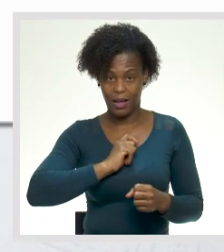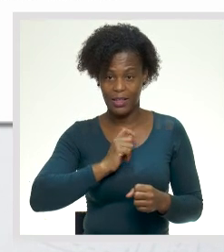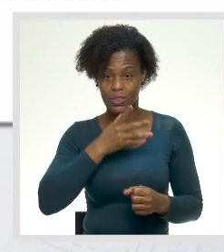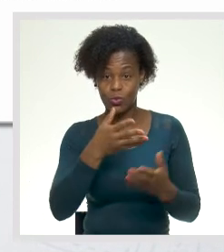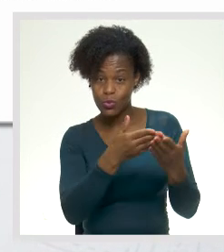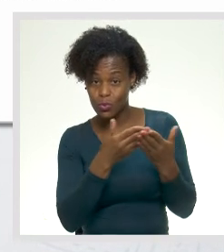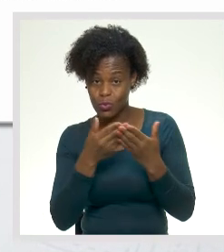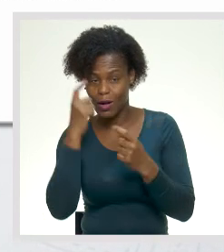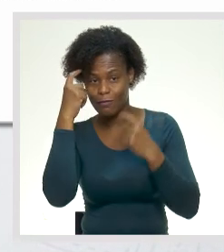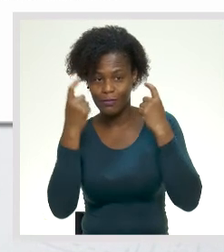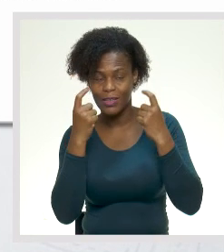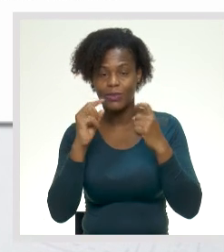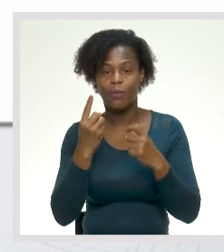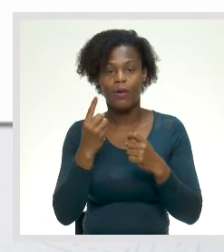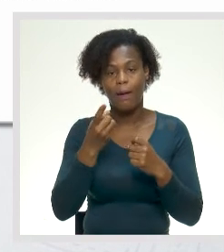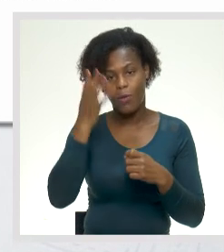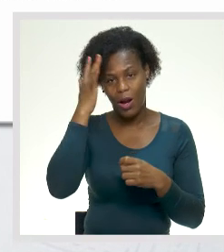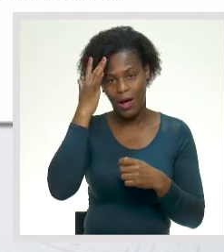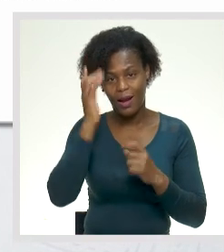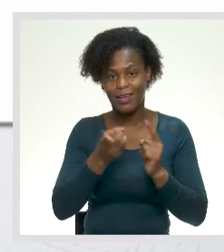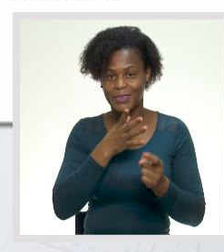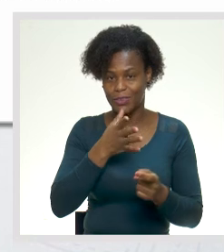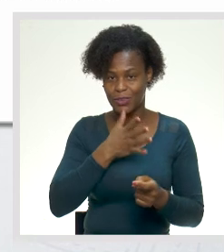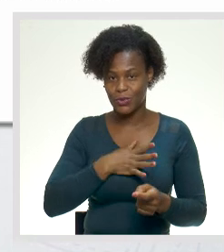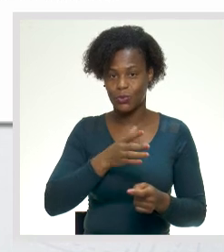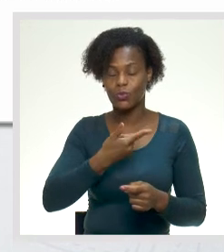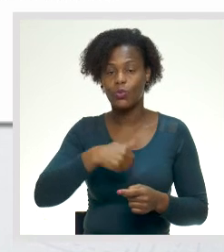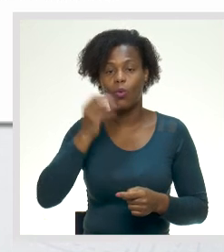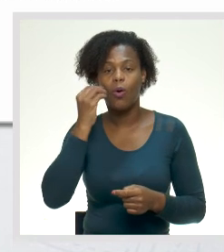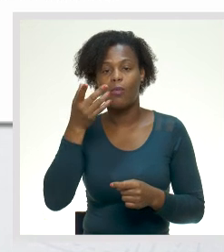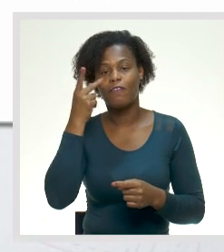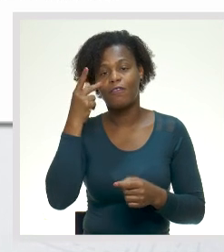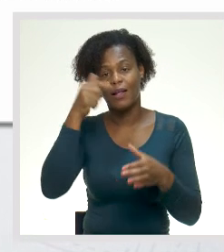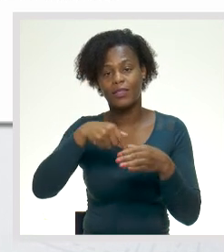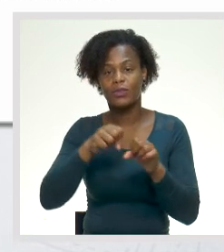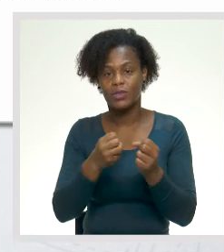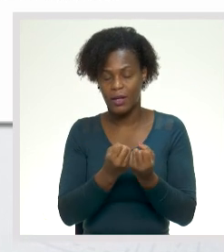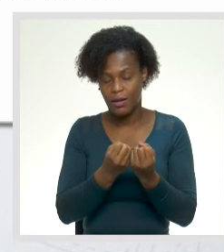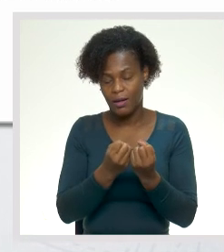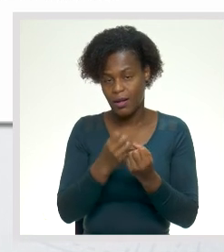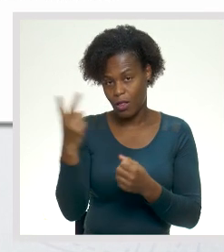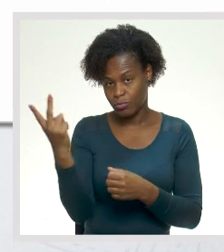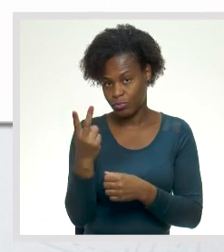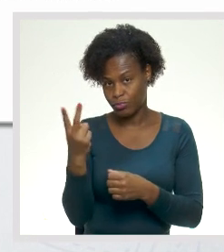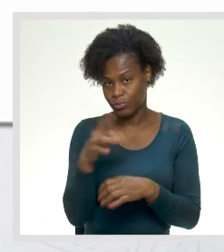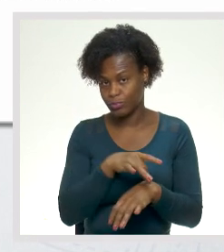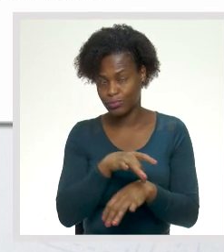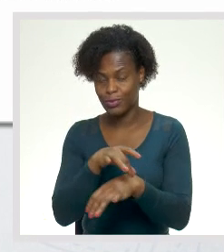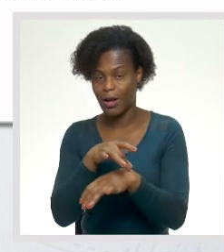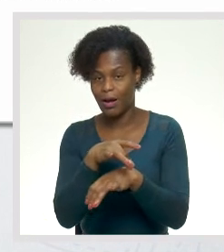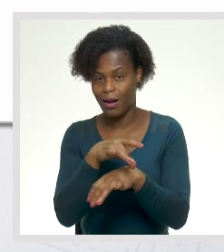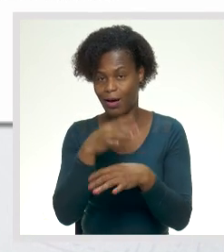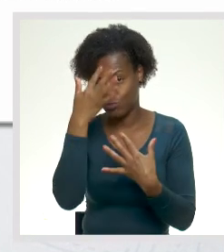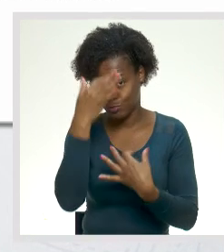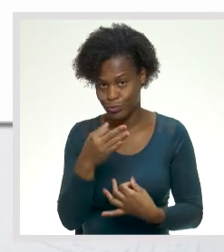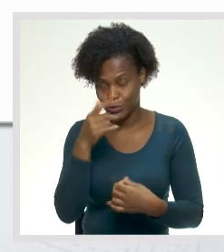o estudo e reflexão sobre a moral que nos diz como viver em sociedade. Ambas guiam a